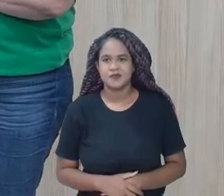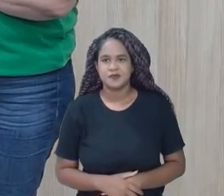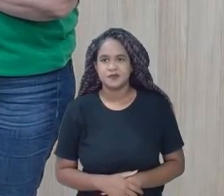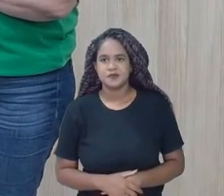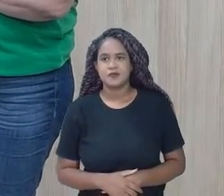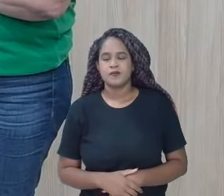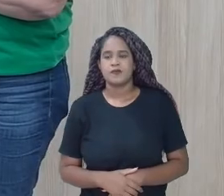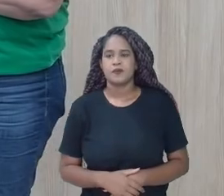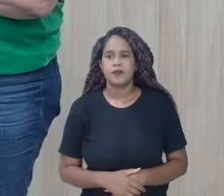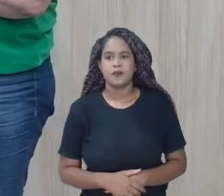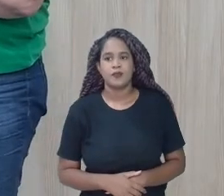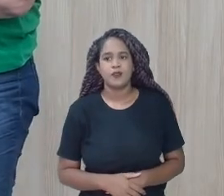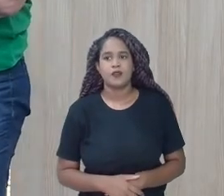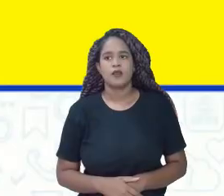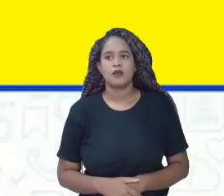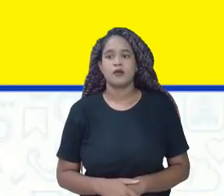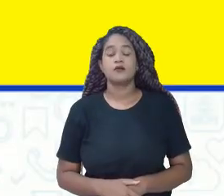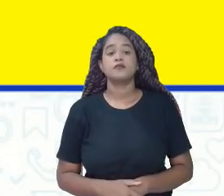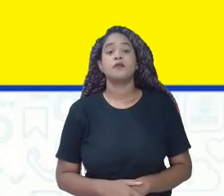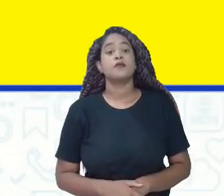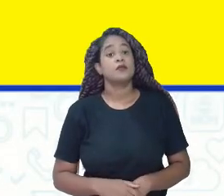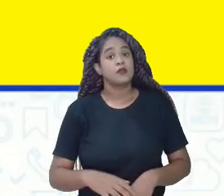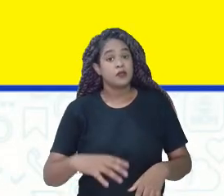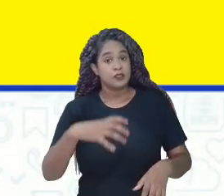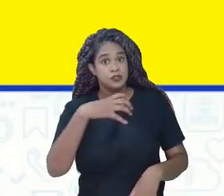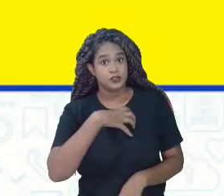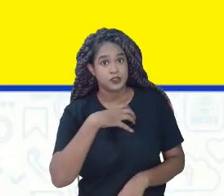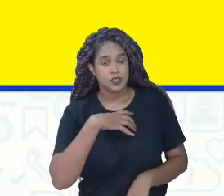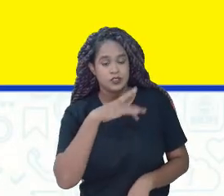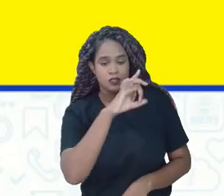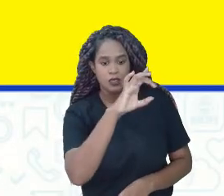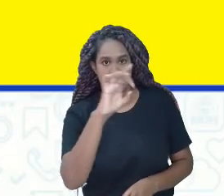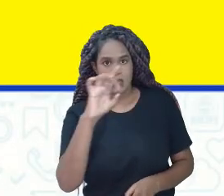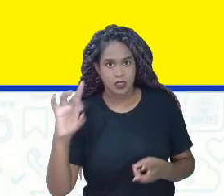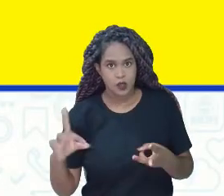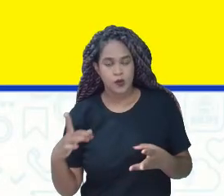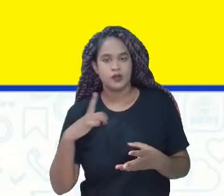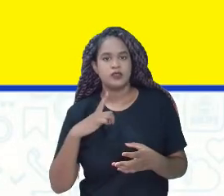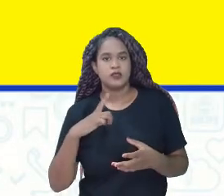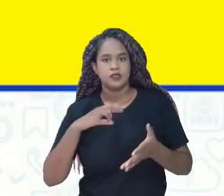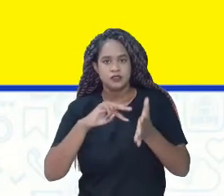Então, o que agrega mais significado é o formato de cada uma delas. A cor,